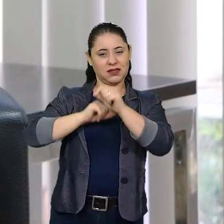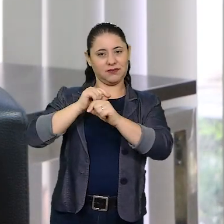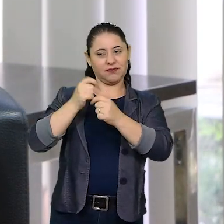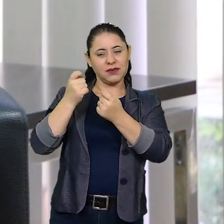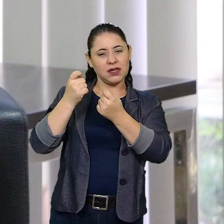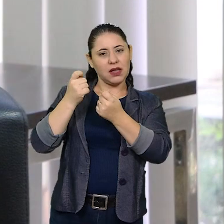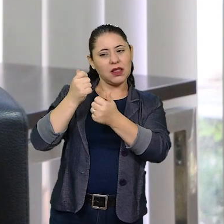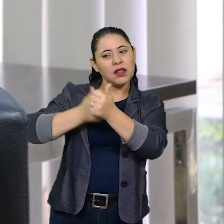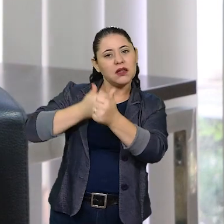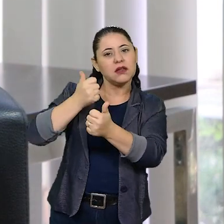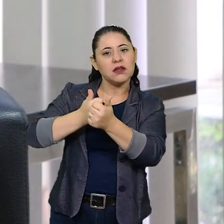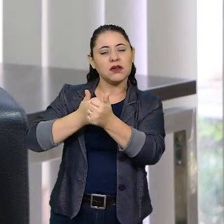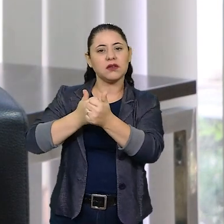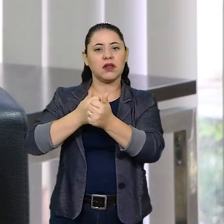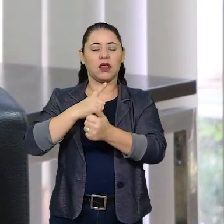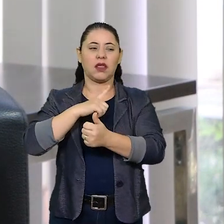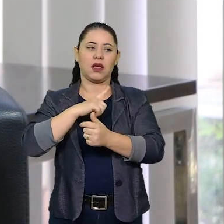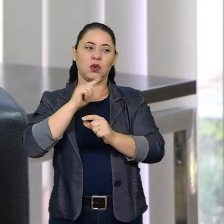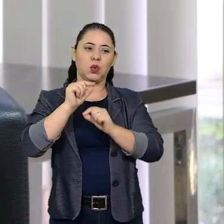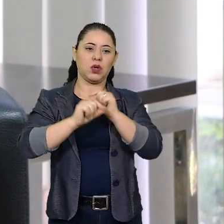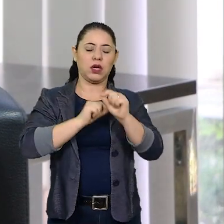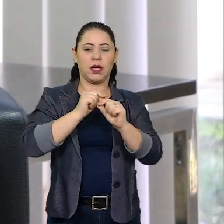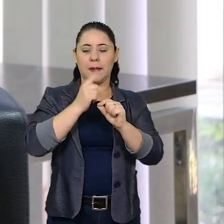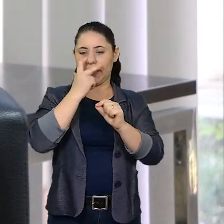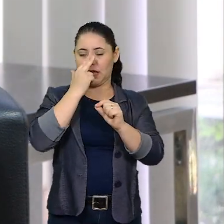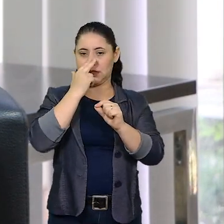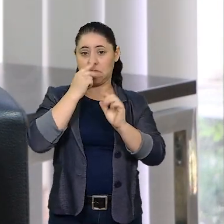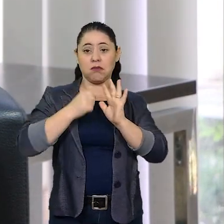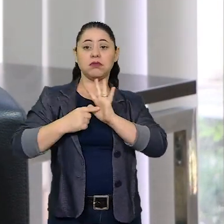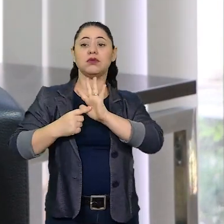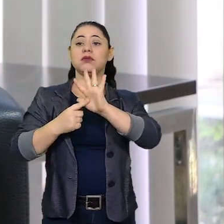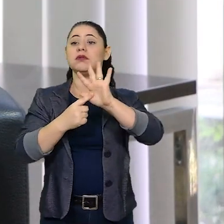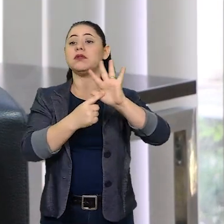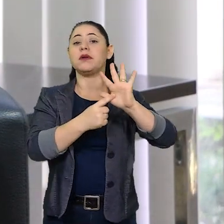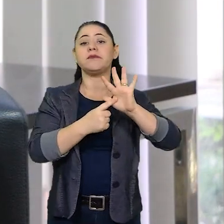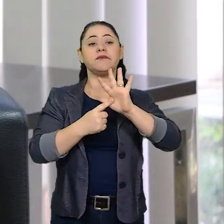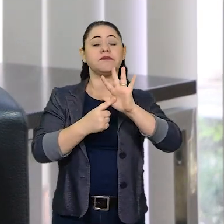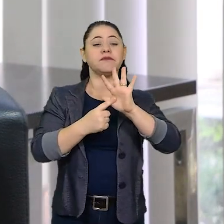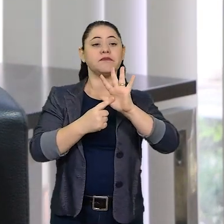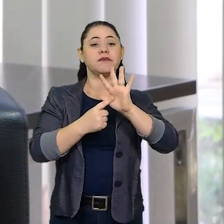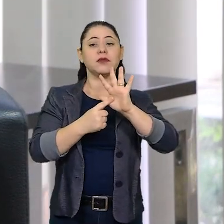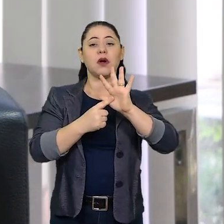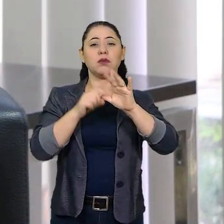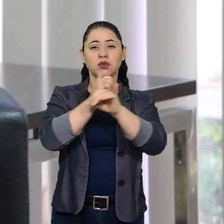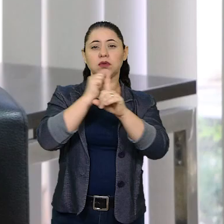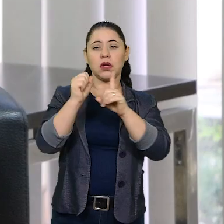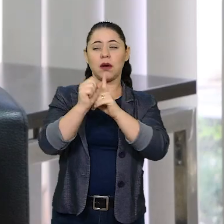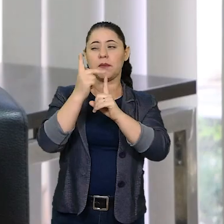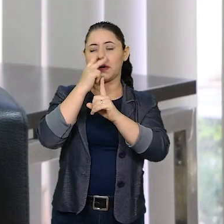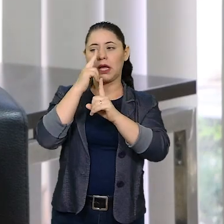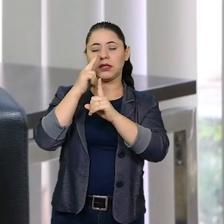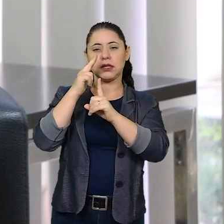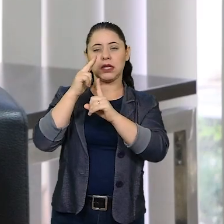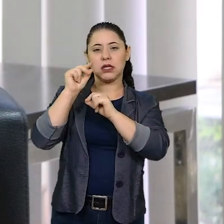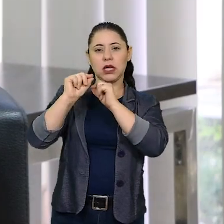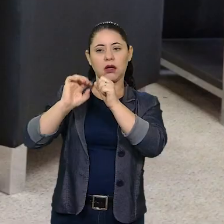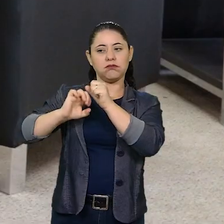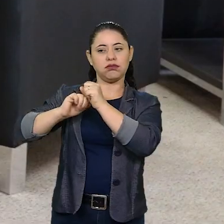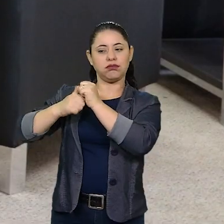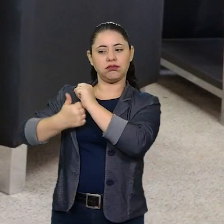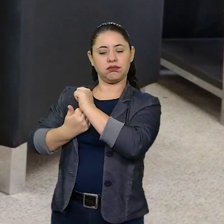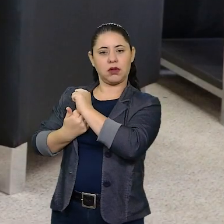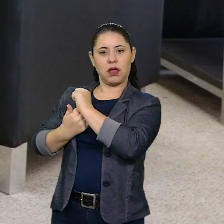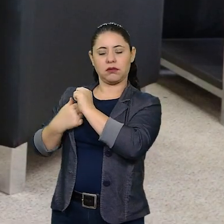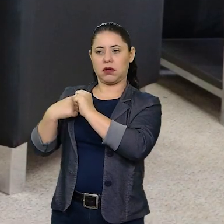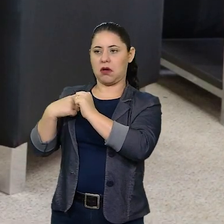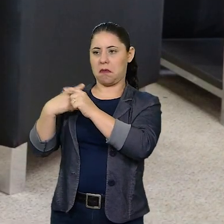na tentativa de manter um status social, se busca escondê-la, né?